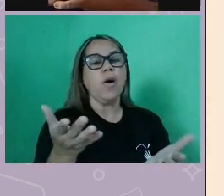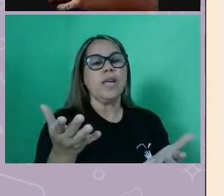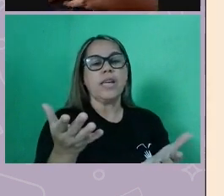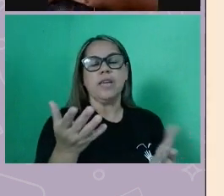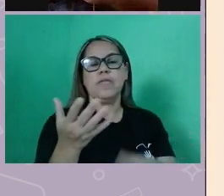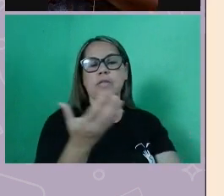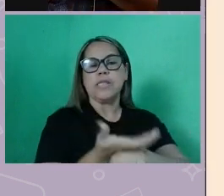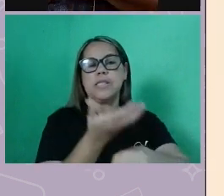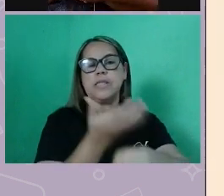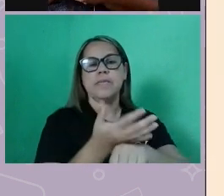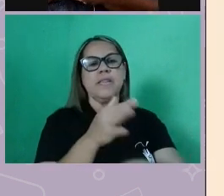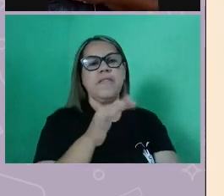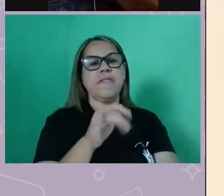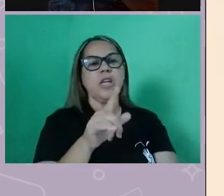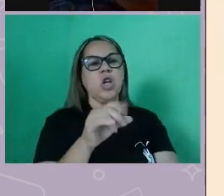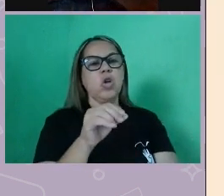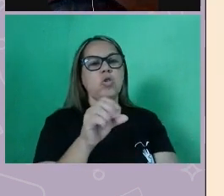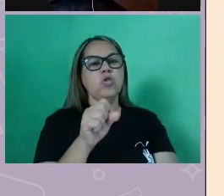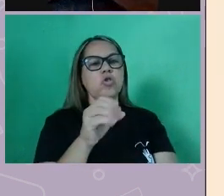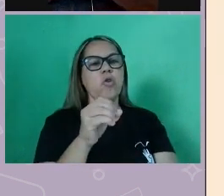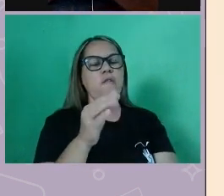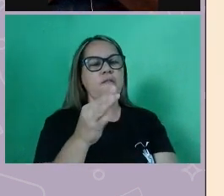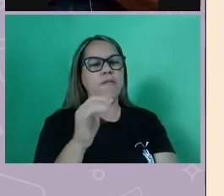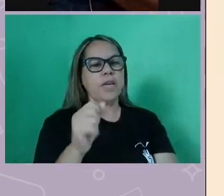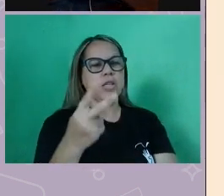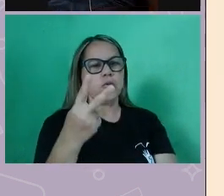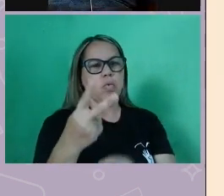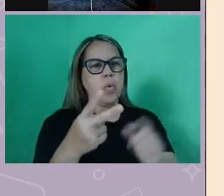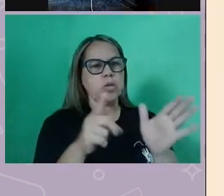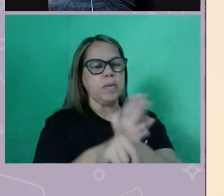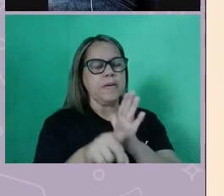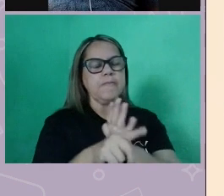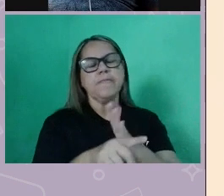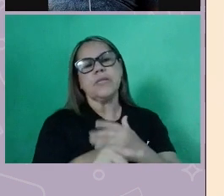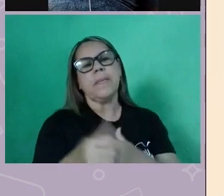são duas questões de filosofia vamos lá questão 41